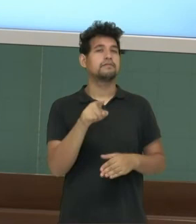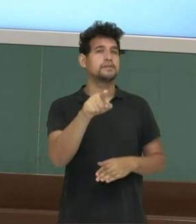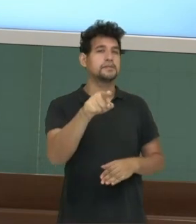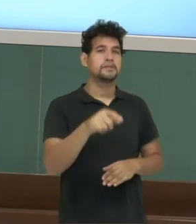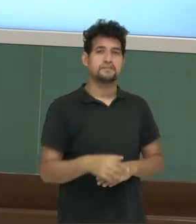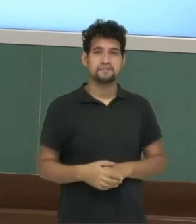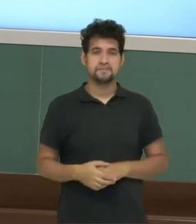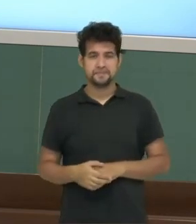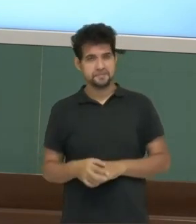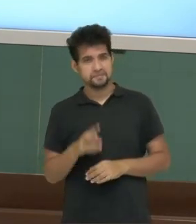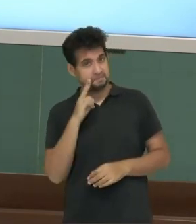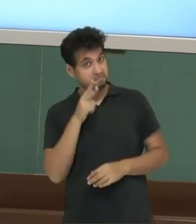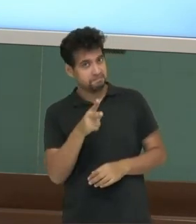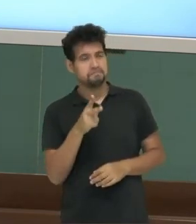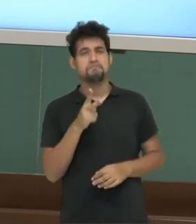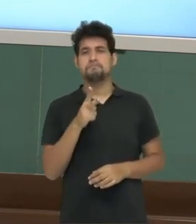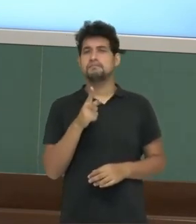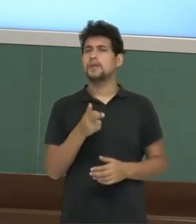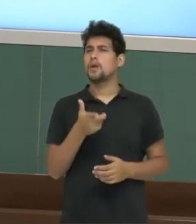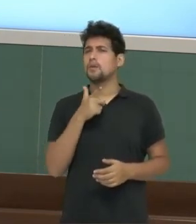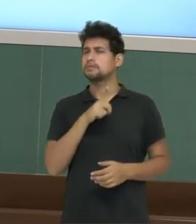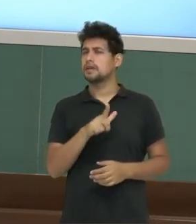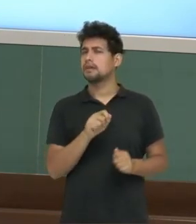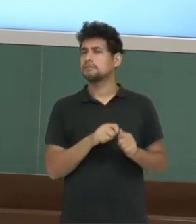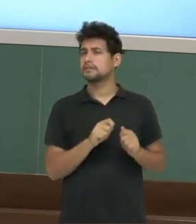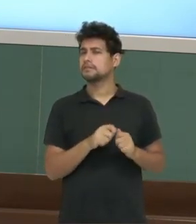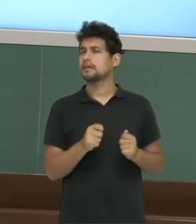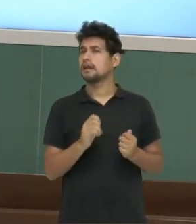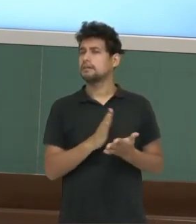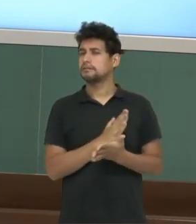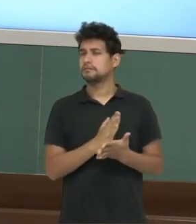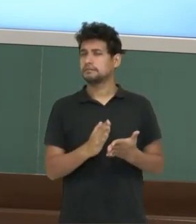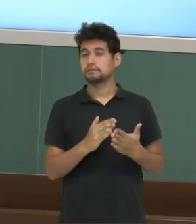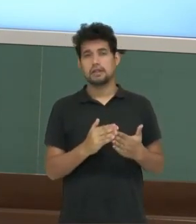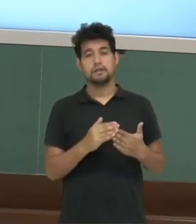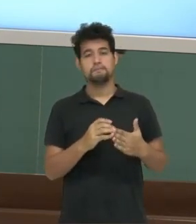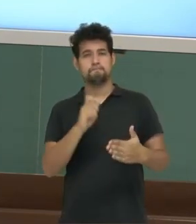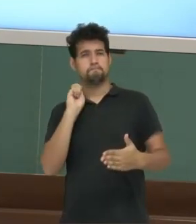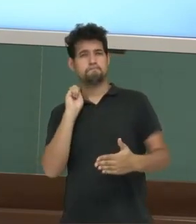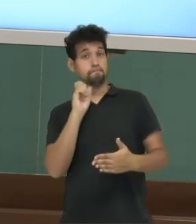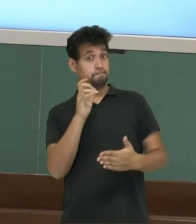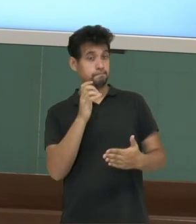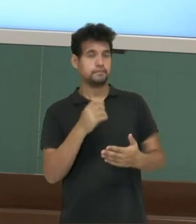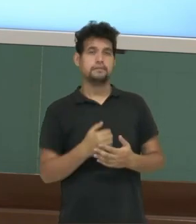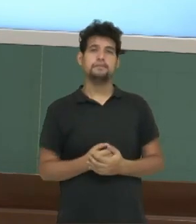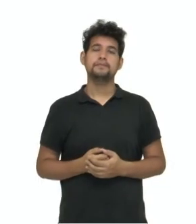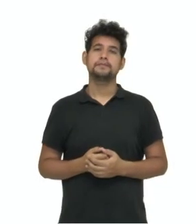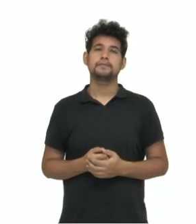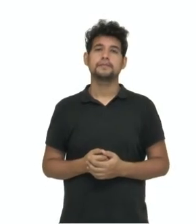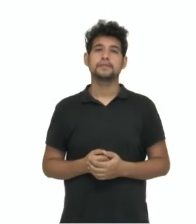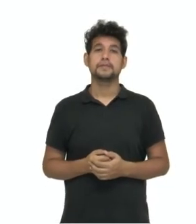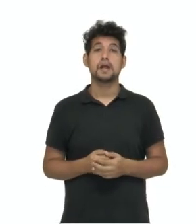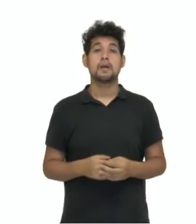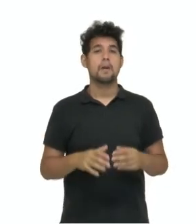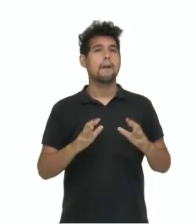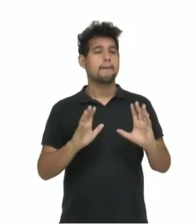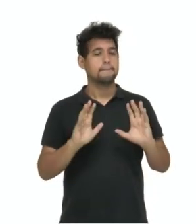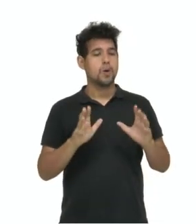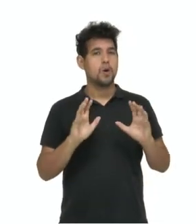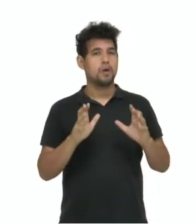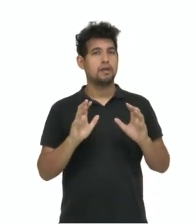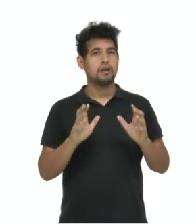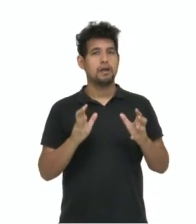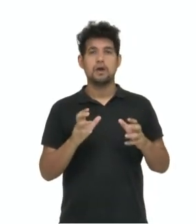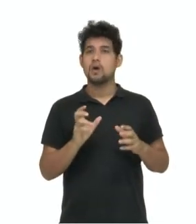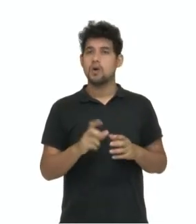vez. Vamos ver se você consegue aí estabelecer algumas marcas de arremesso. Pegue uma bola, um bastão